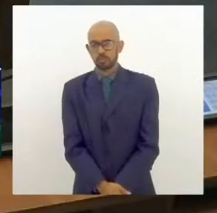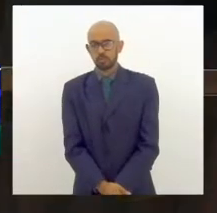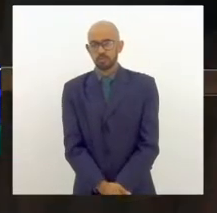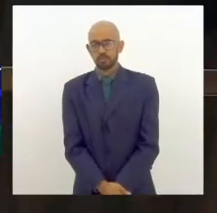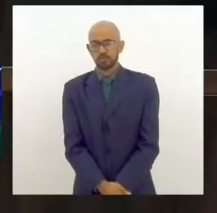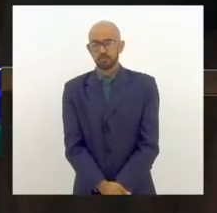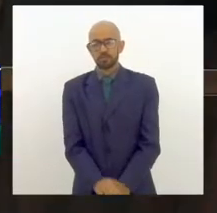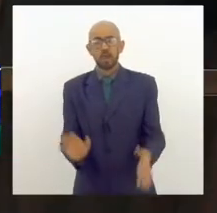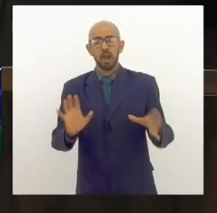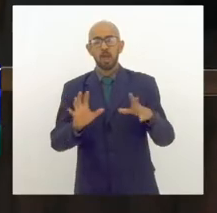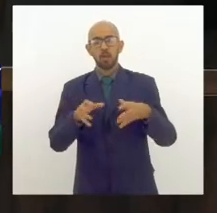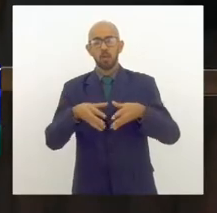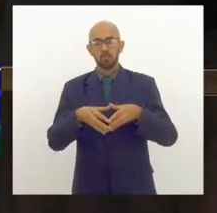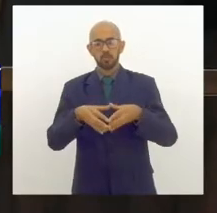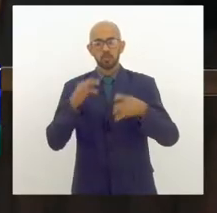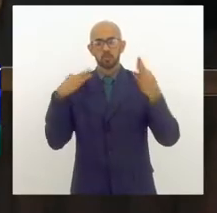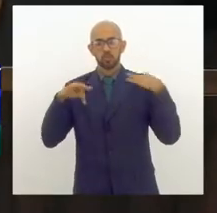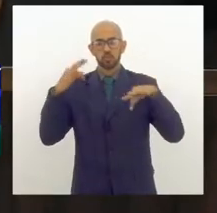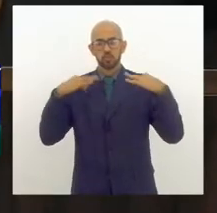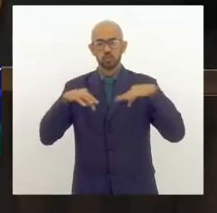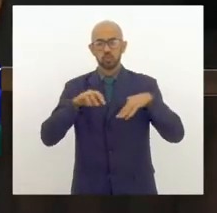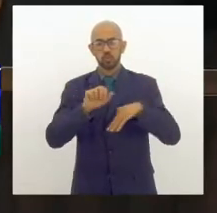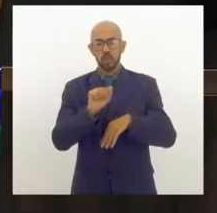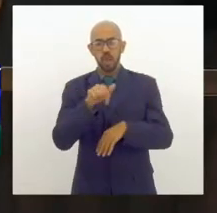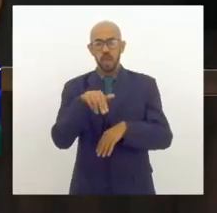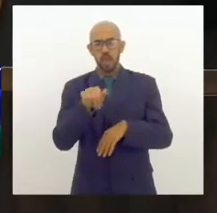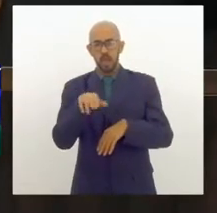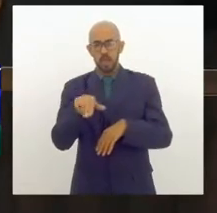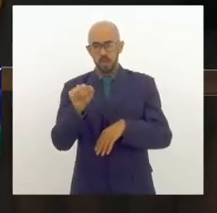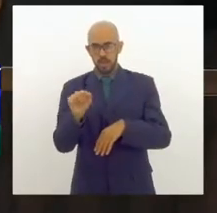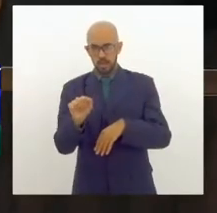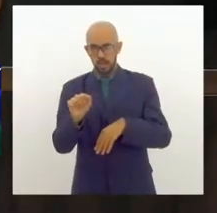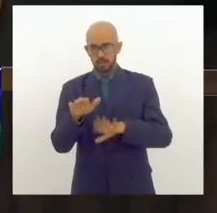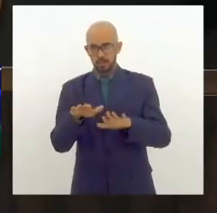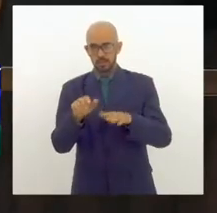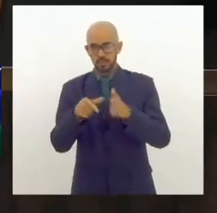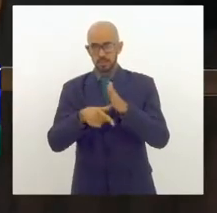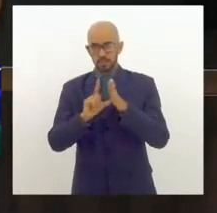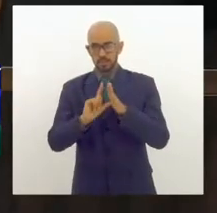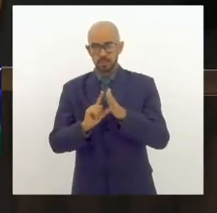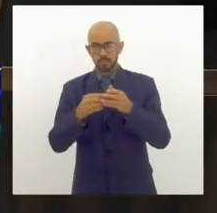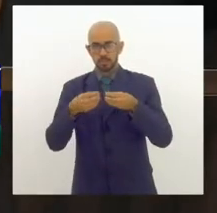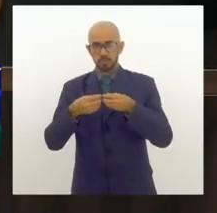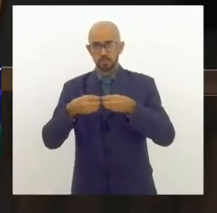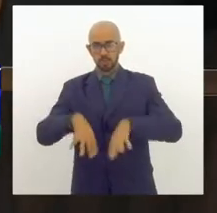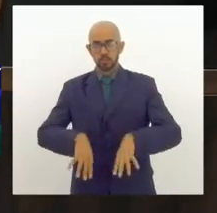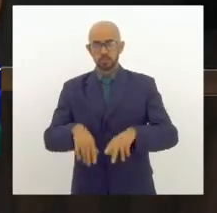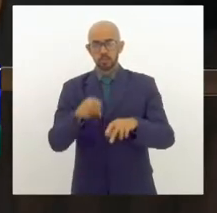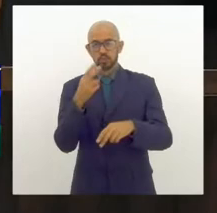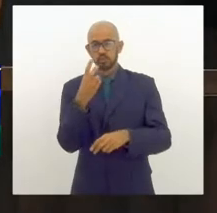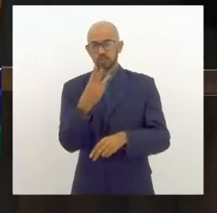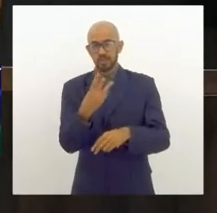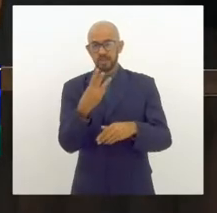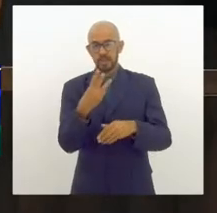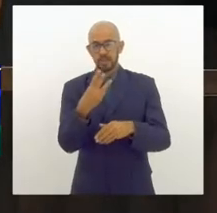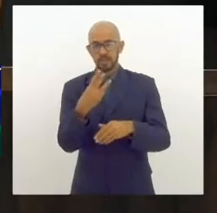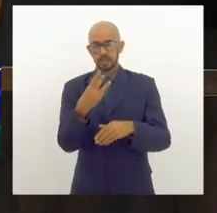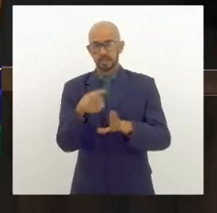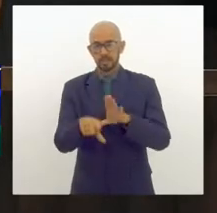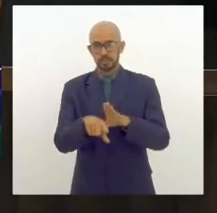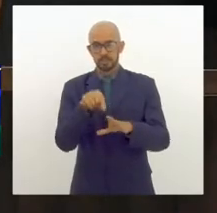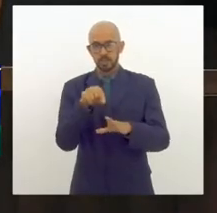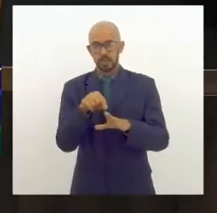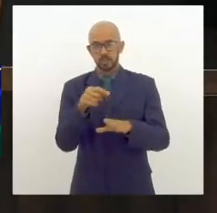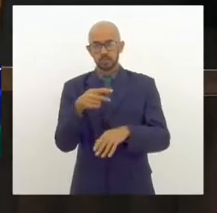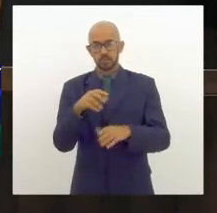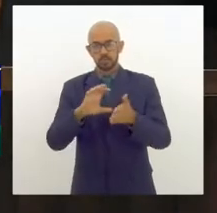Pela Comissão de Turismo, deputada Alana Passos. Antes, porém, estão prejudicados os três destaques da bancada do